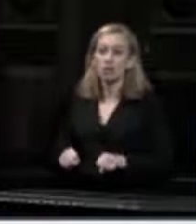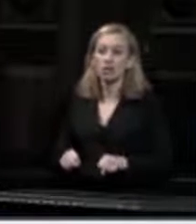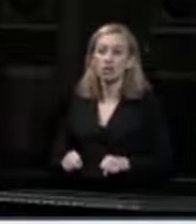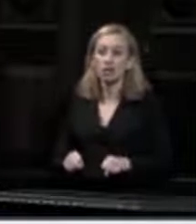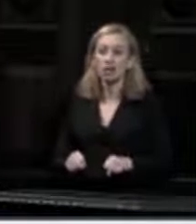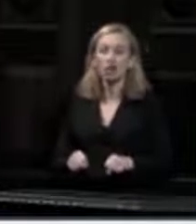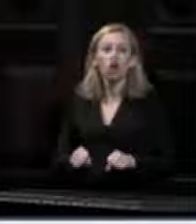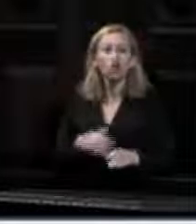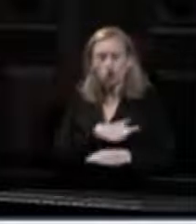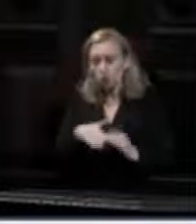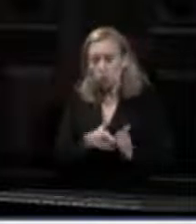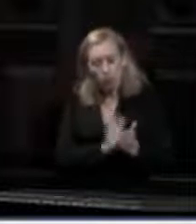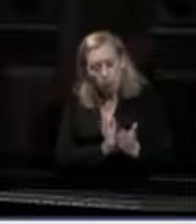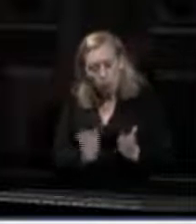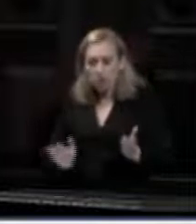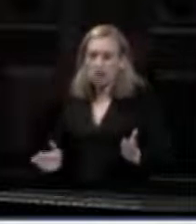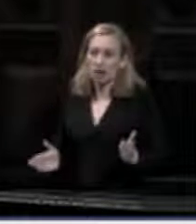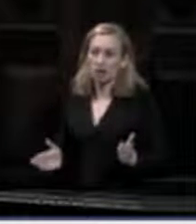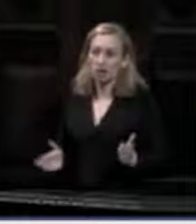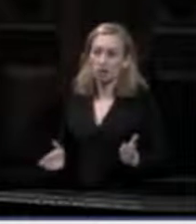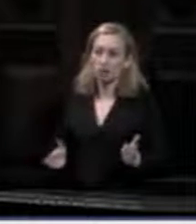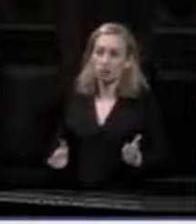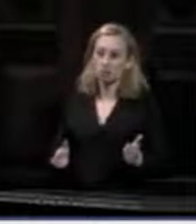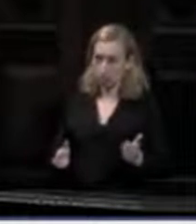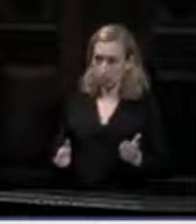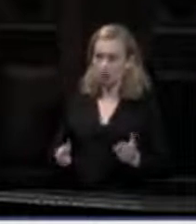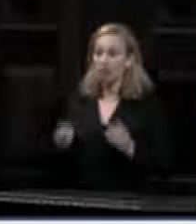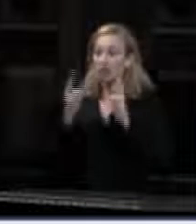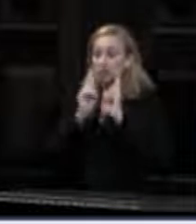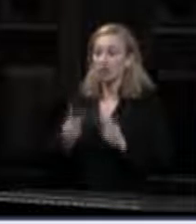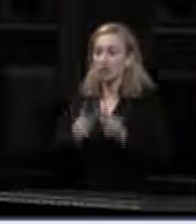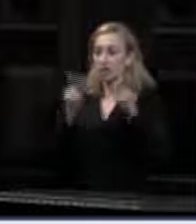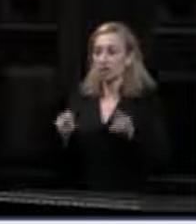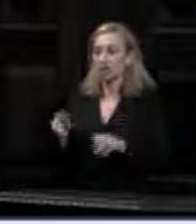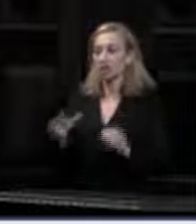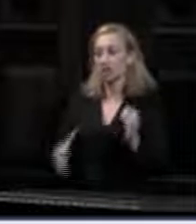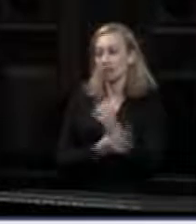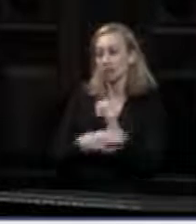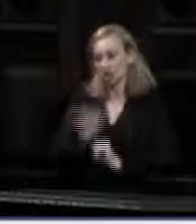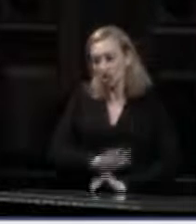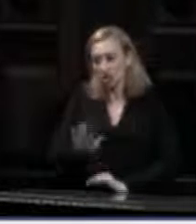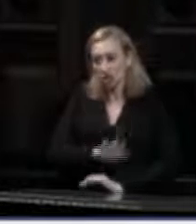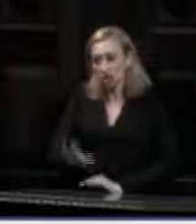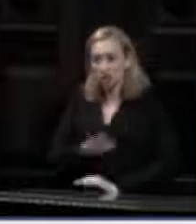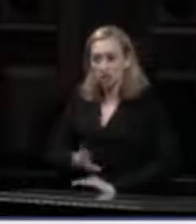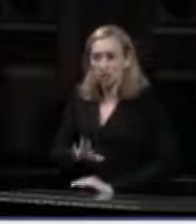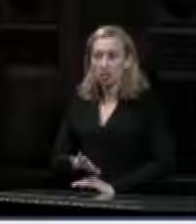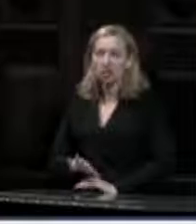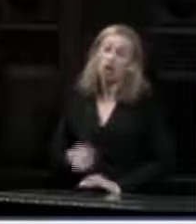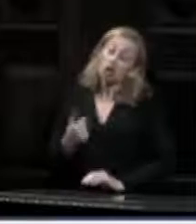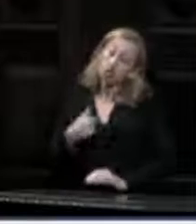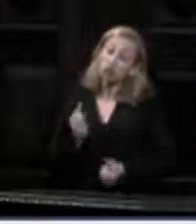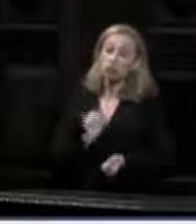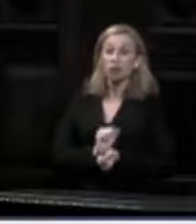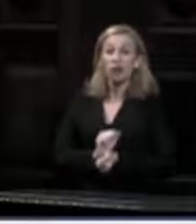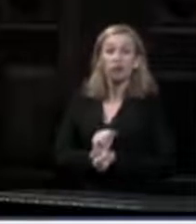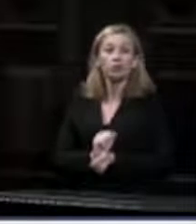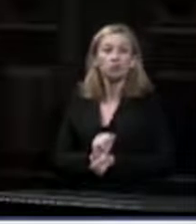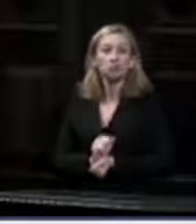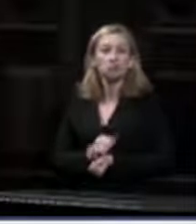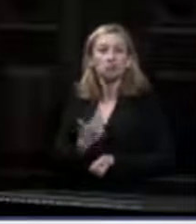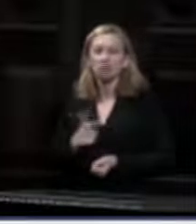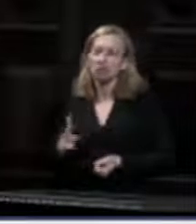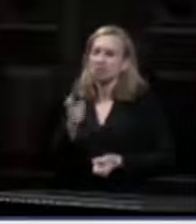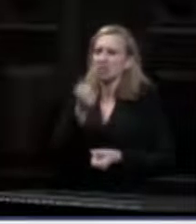o processo, principalmente visando a questão da segurança das crianças. Eu espero imensamente que não tenha sido